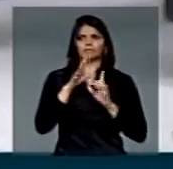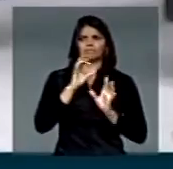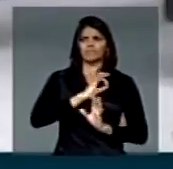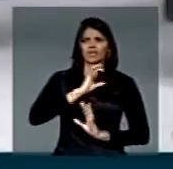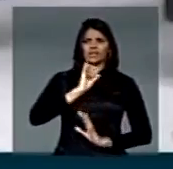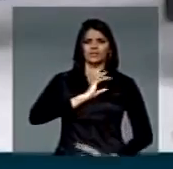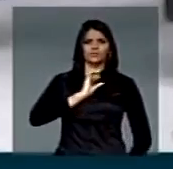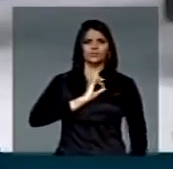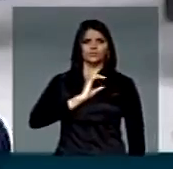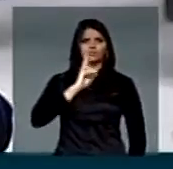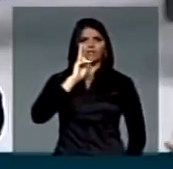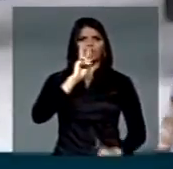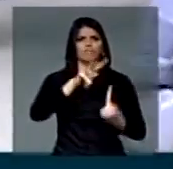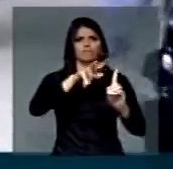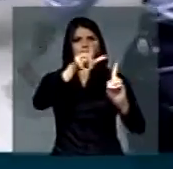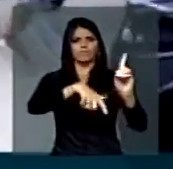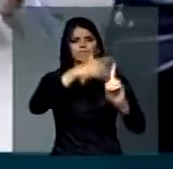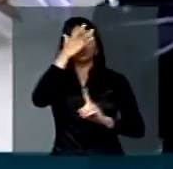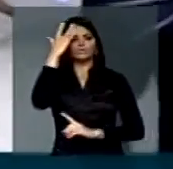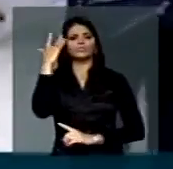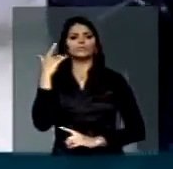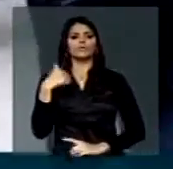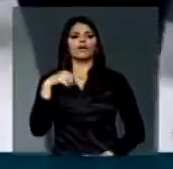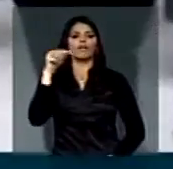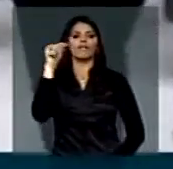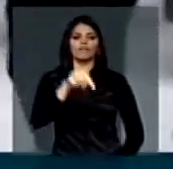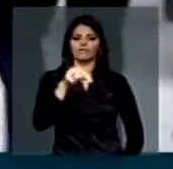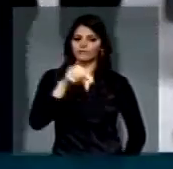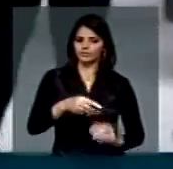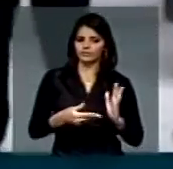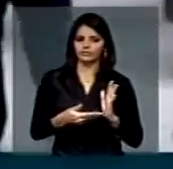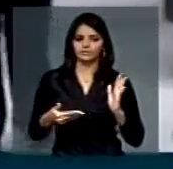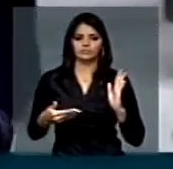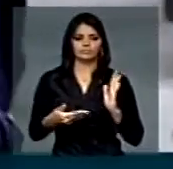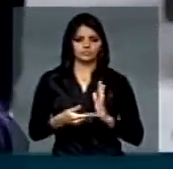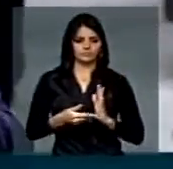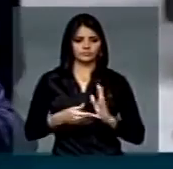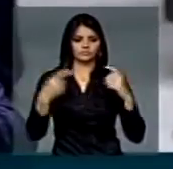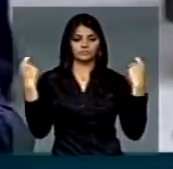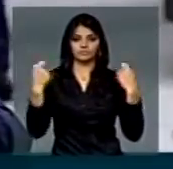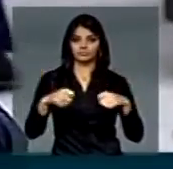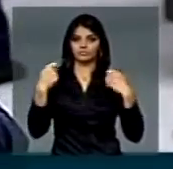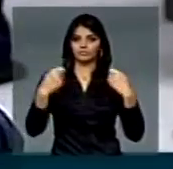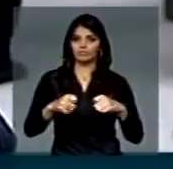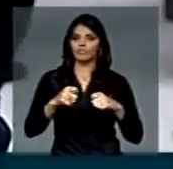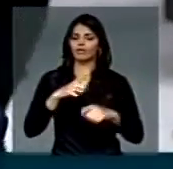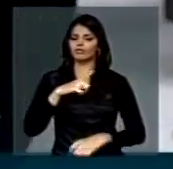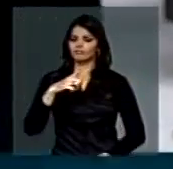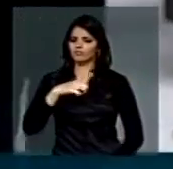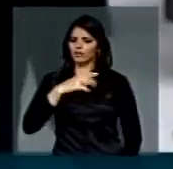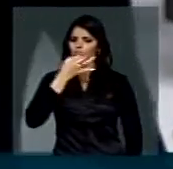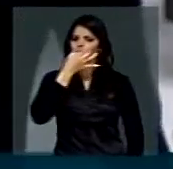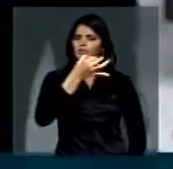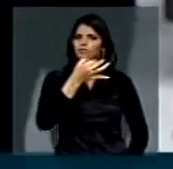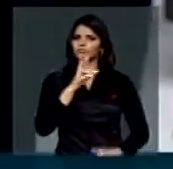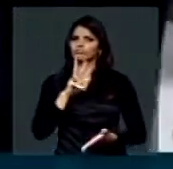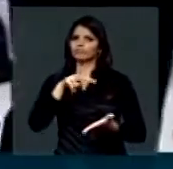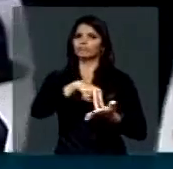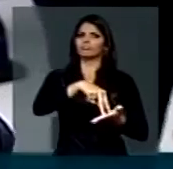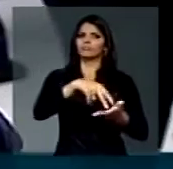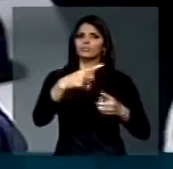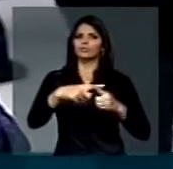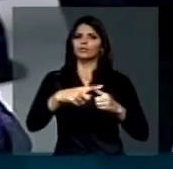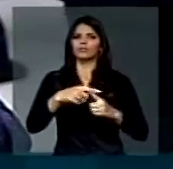Nós estamos vendo uma pessoa que está, e essa casa, esse parlamento, tem que se posicionar. Uma pessoa